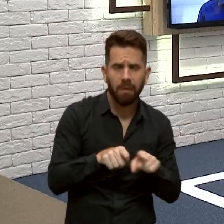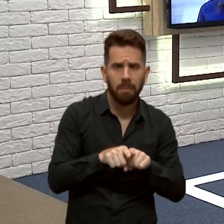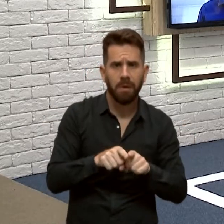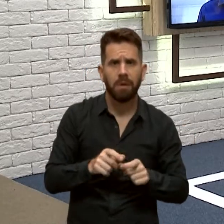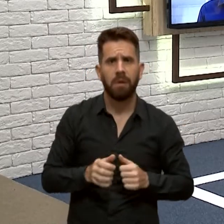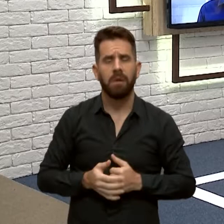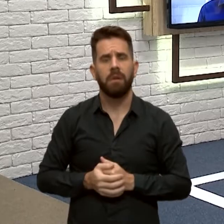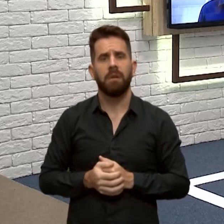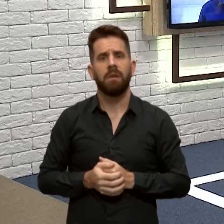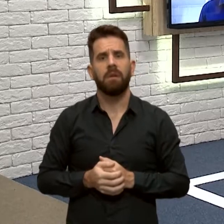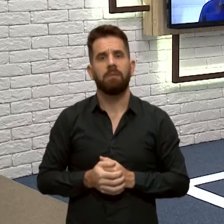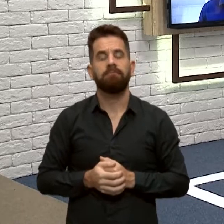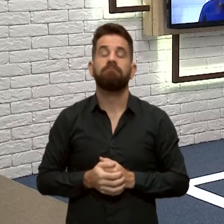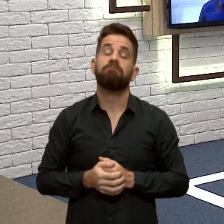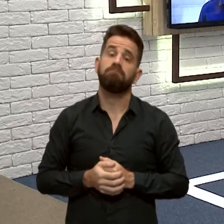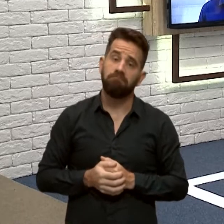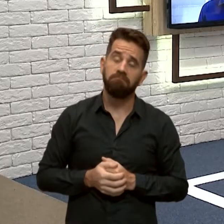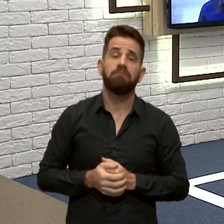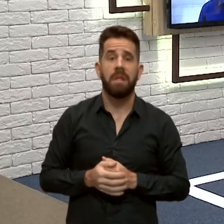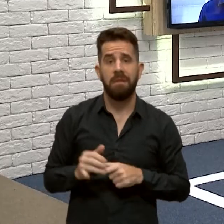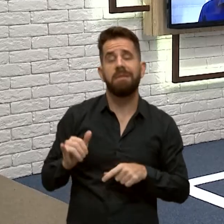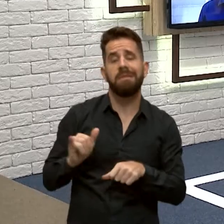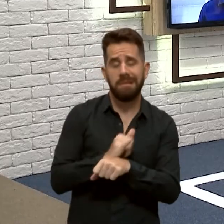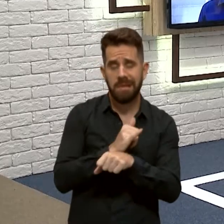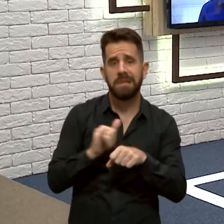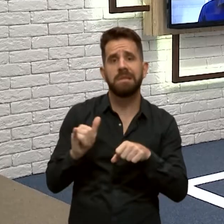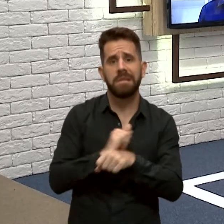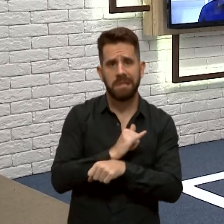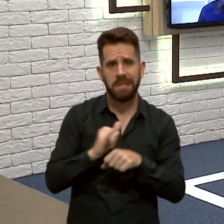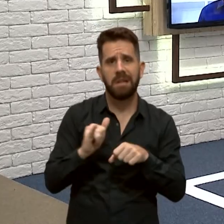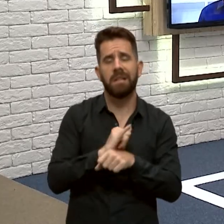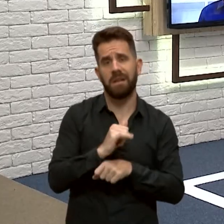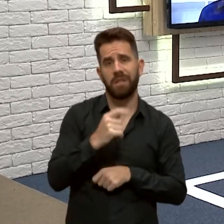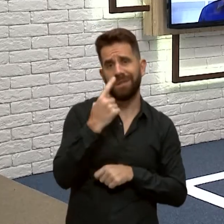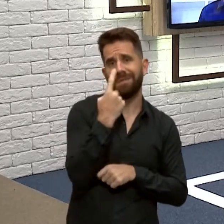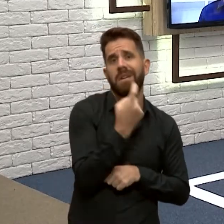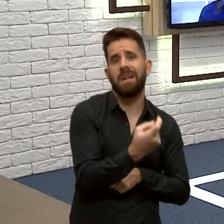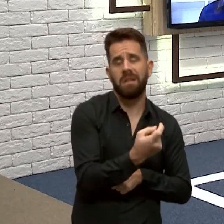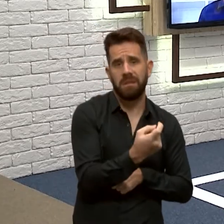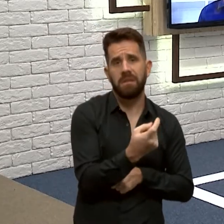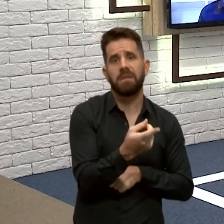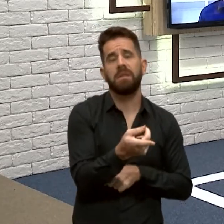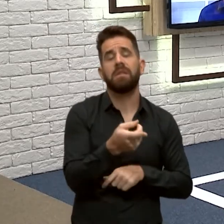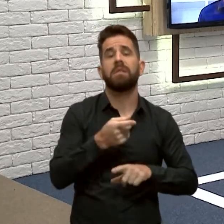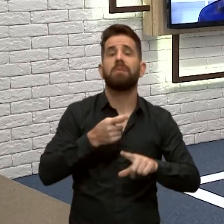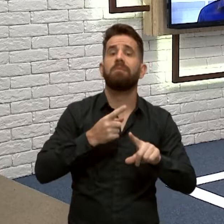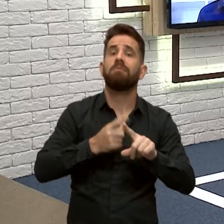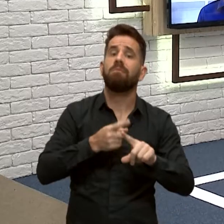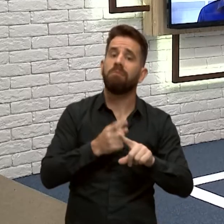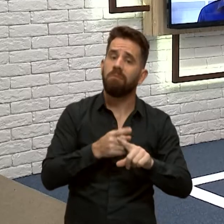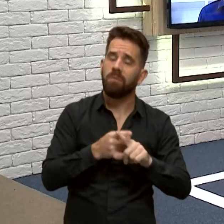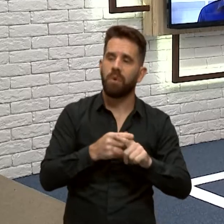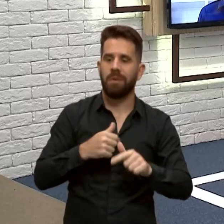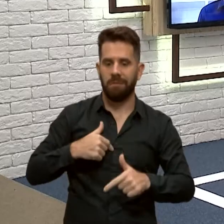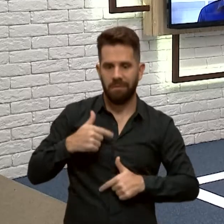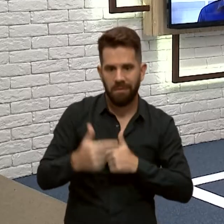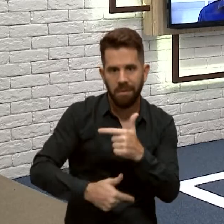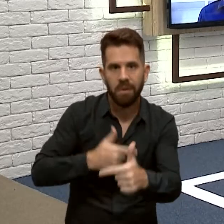Acho que é uma estratégia interessante, porque trabalha captação e construção de